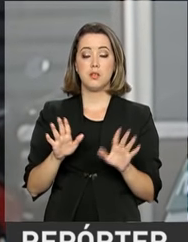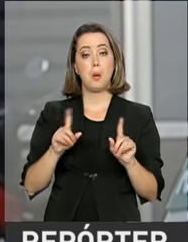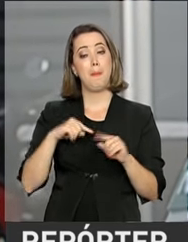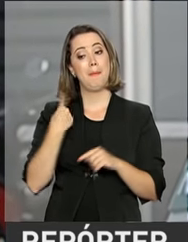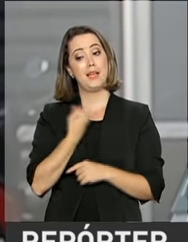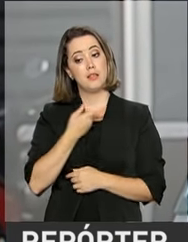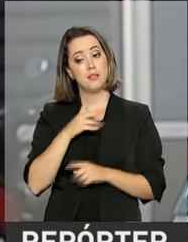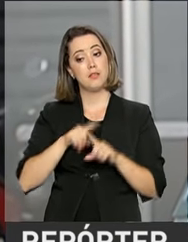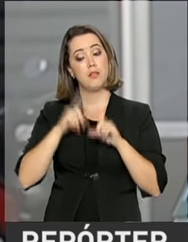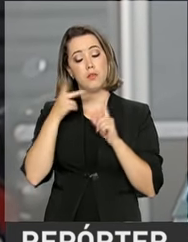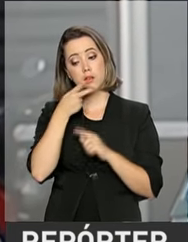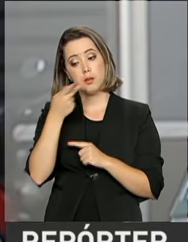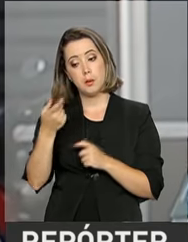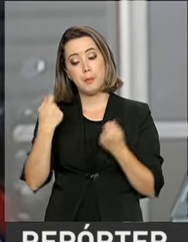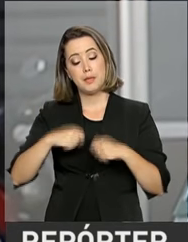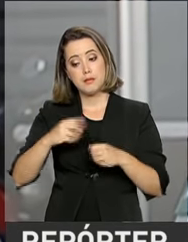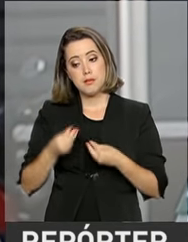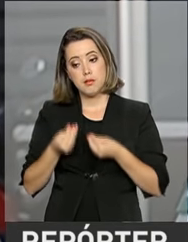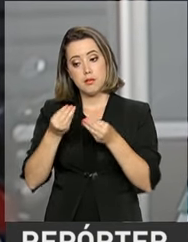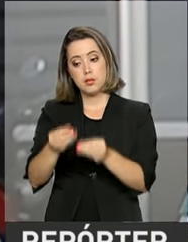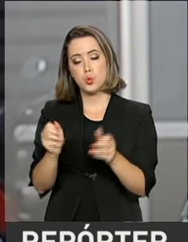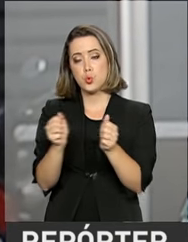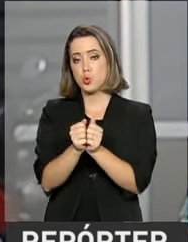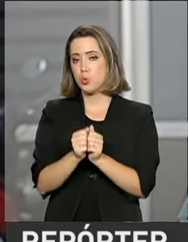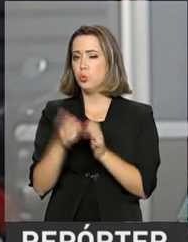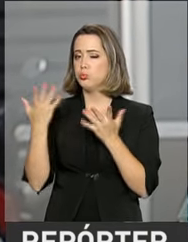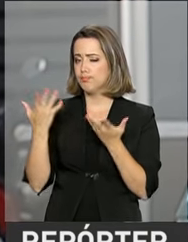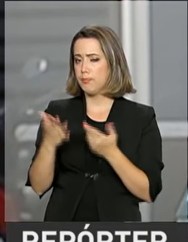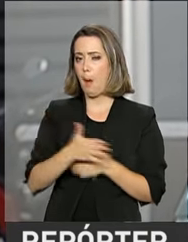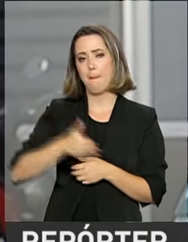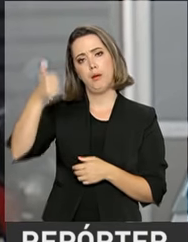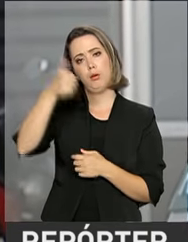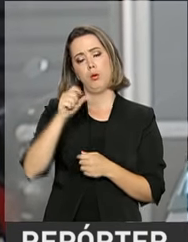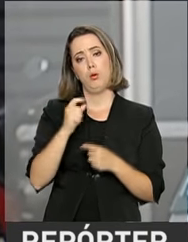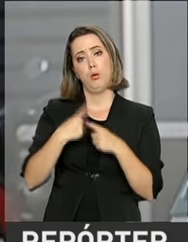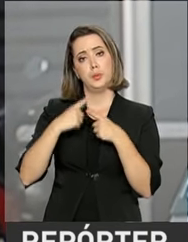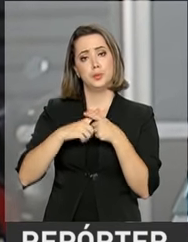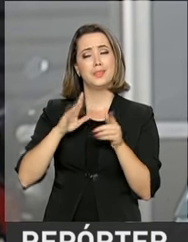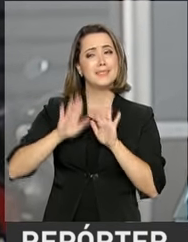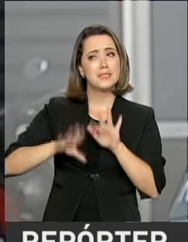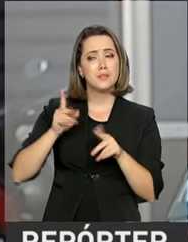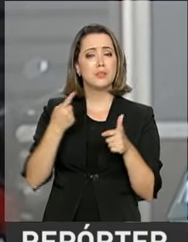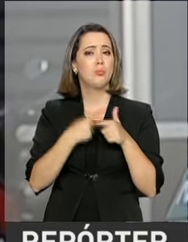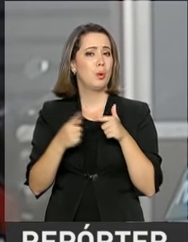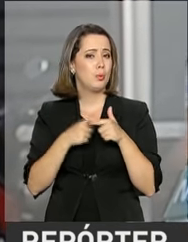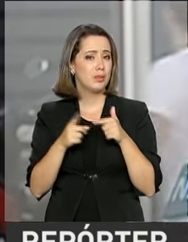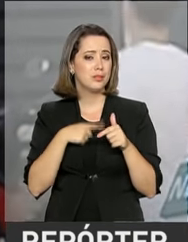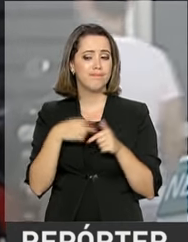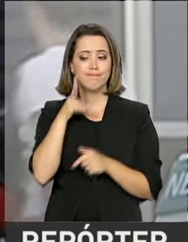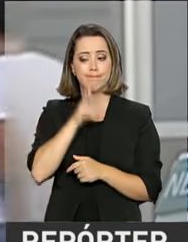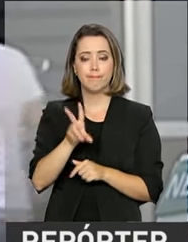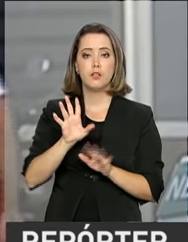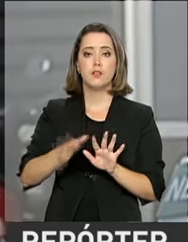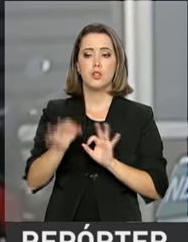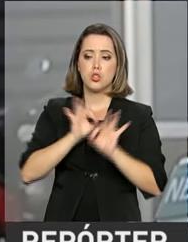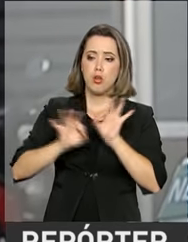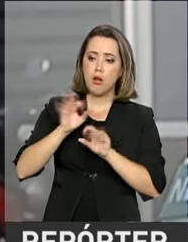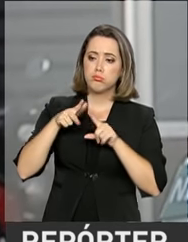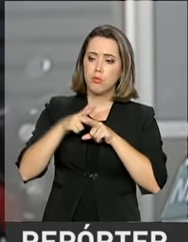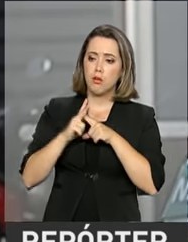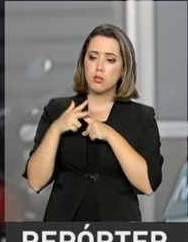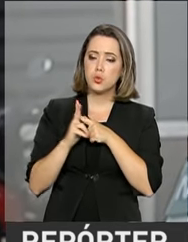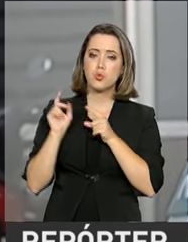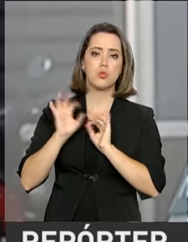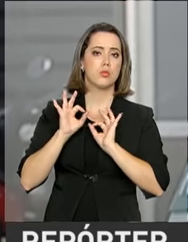nós orientamos que o trabalhador leve para que caso tenha alguma inconsistência cadastral nós possamos regularizar já no